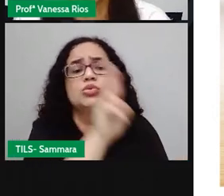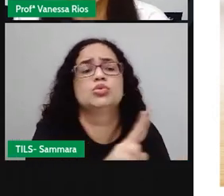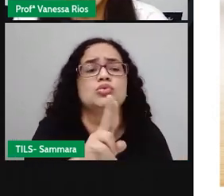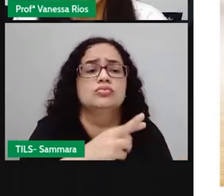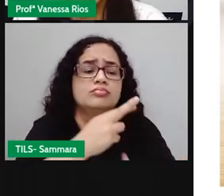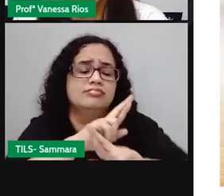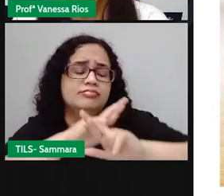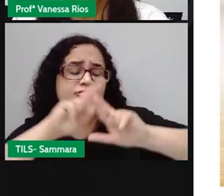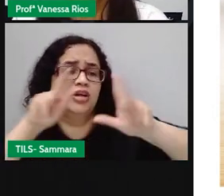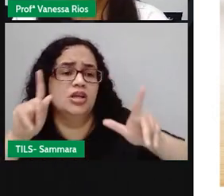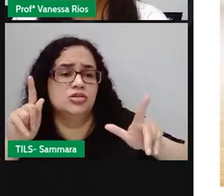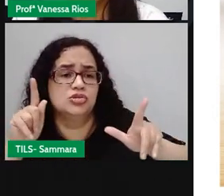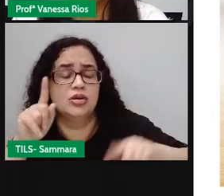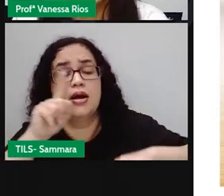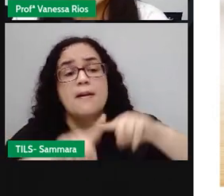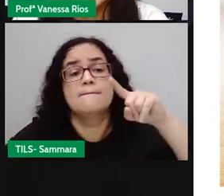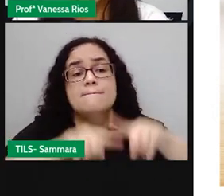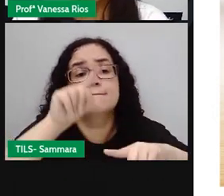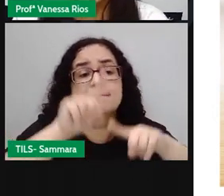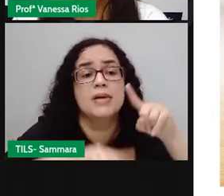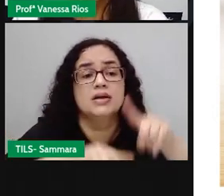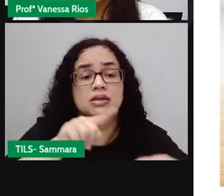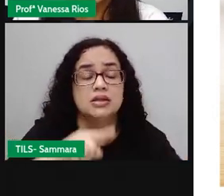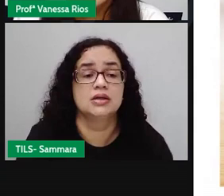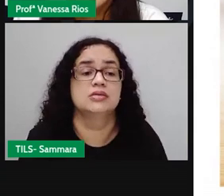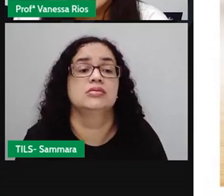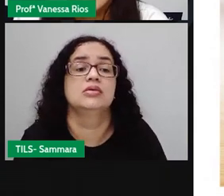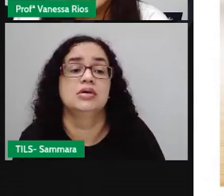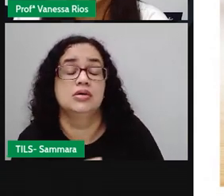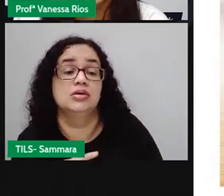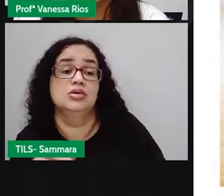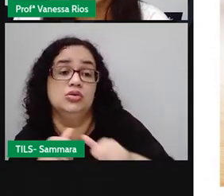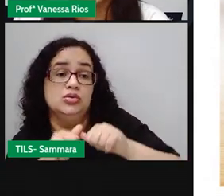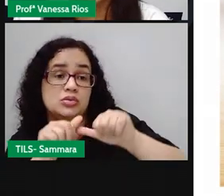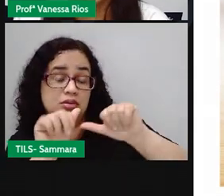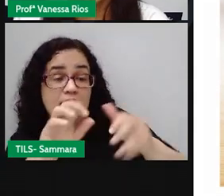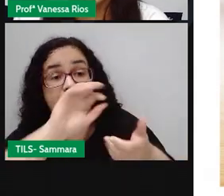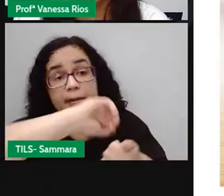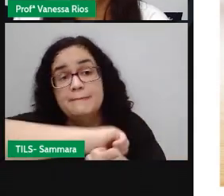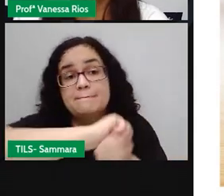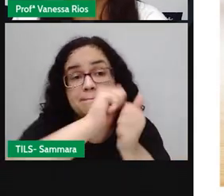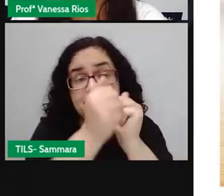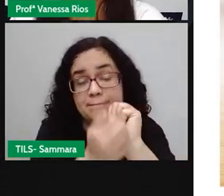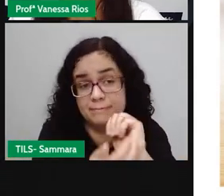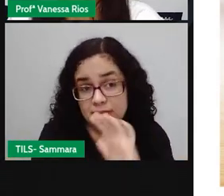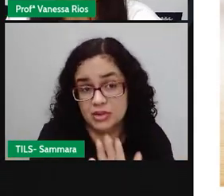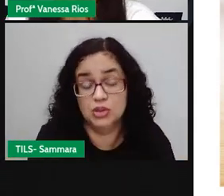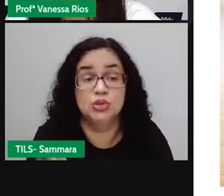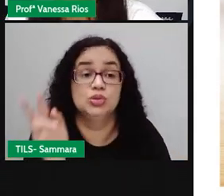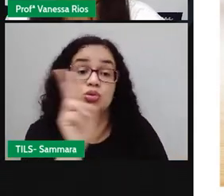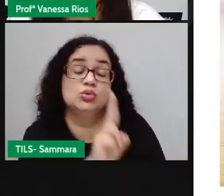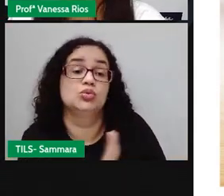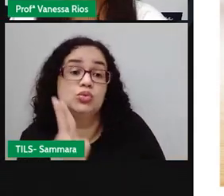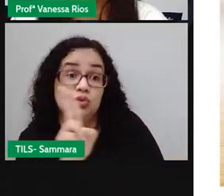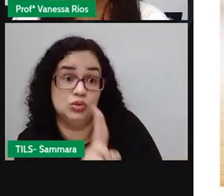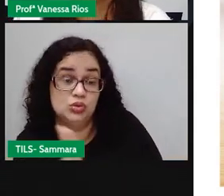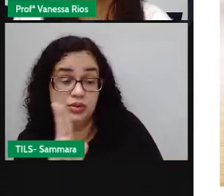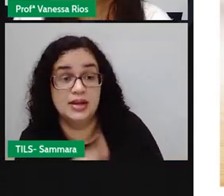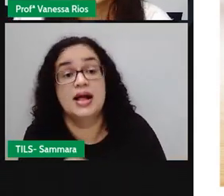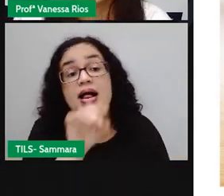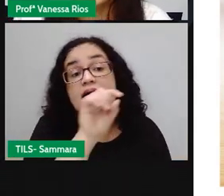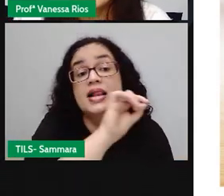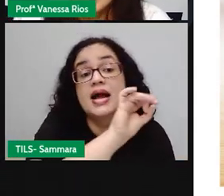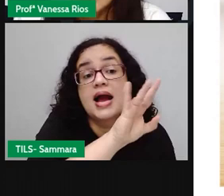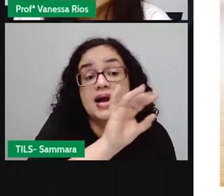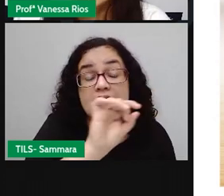diferente de material? Porque os materiais permitem, né, a adaptação à sua utilidade. Cada